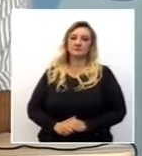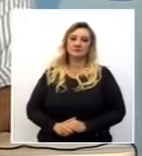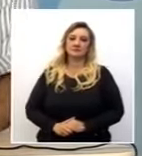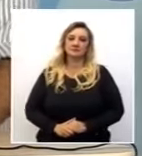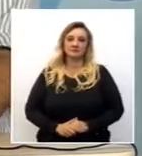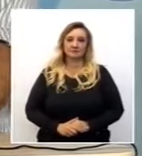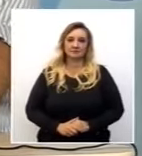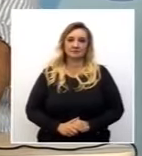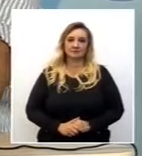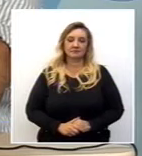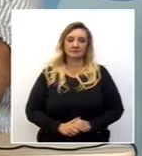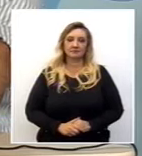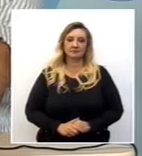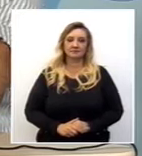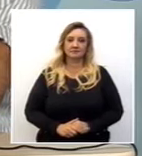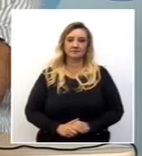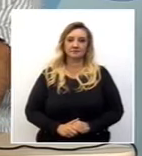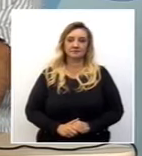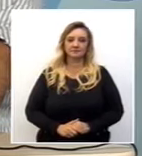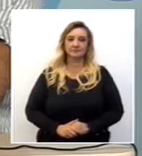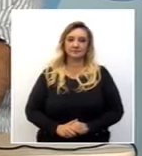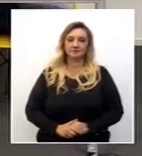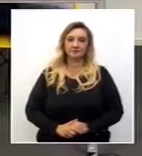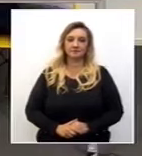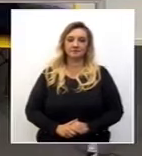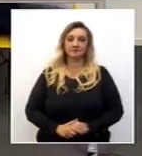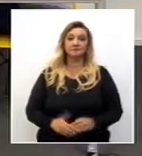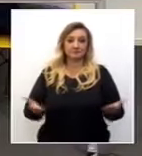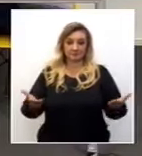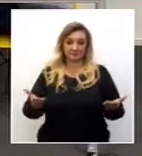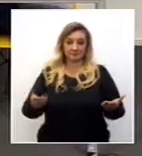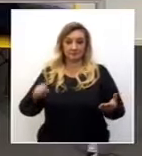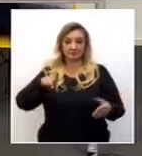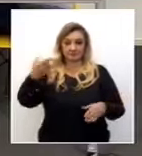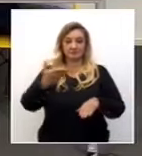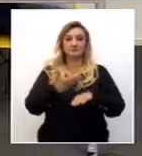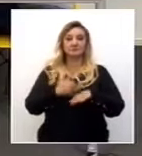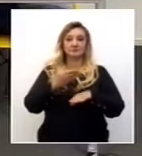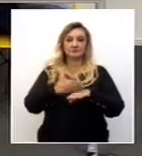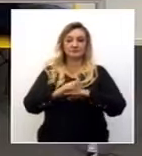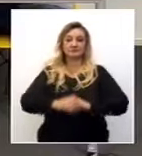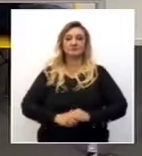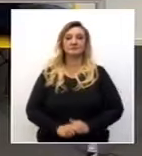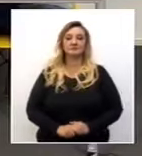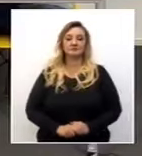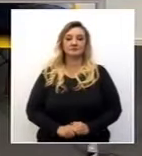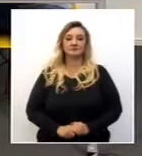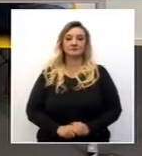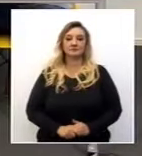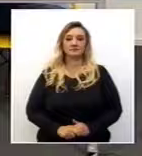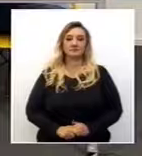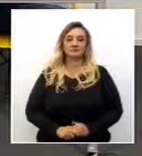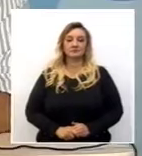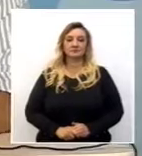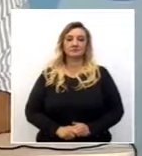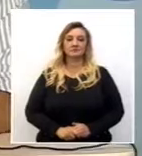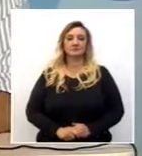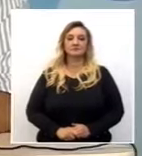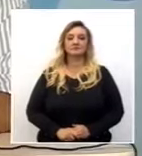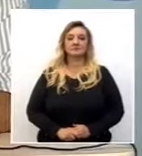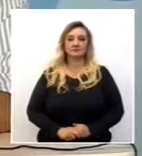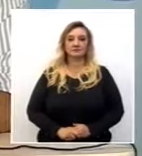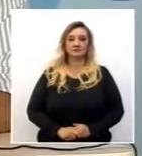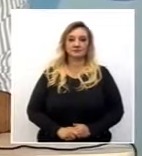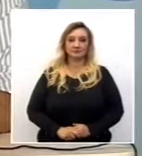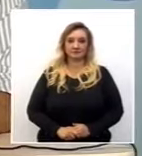Tá? Bom. Para a próxima atividade, vamos para a próxima atividade, claro. Então, nós temos aí, vamos